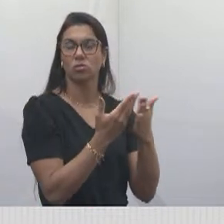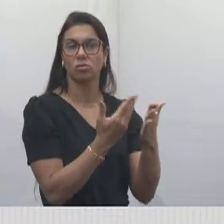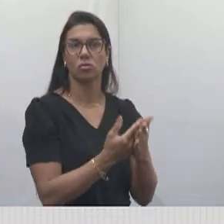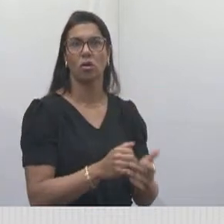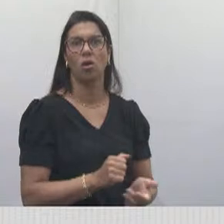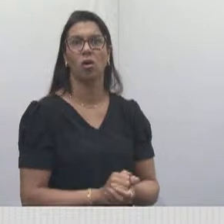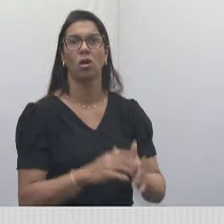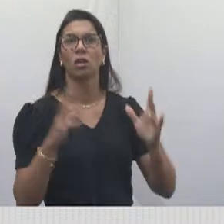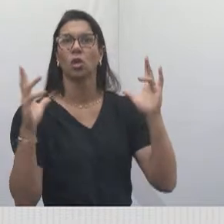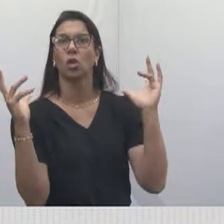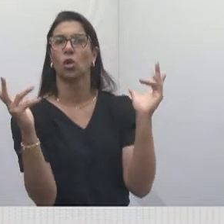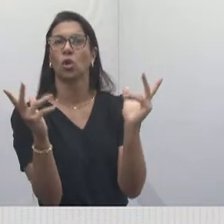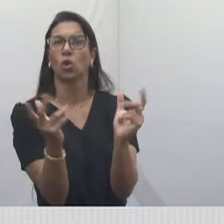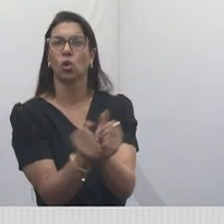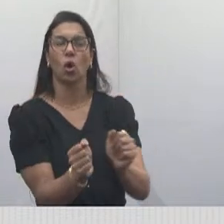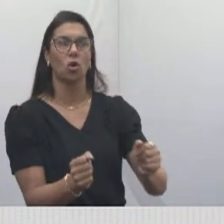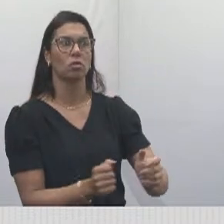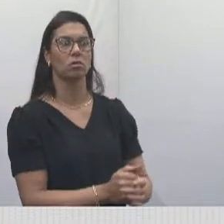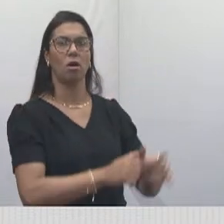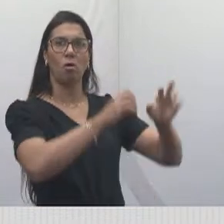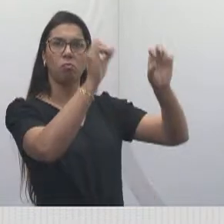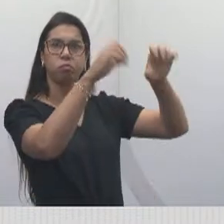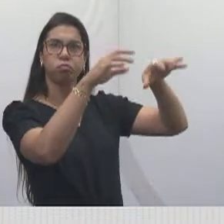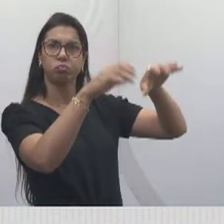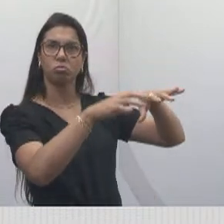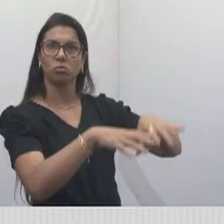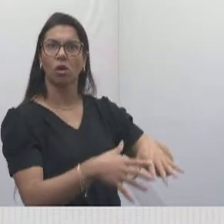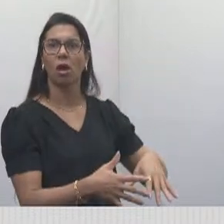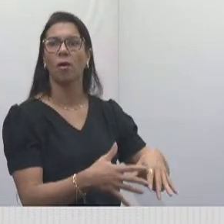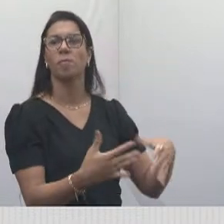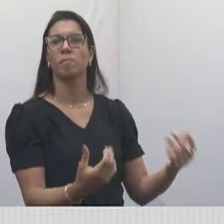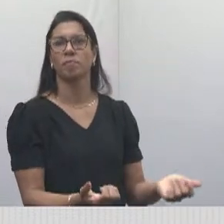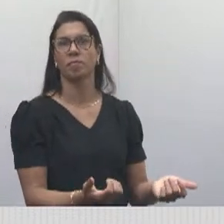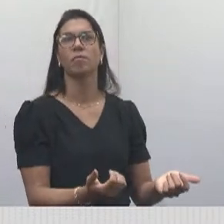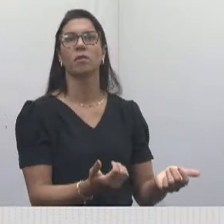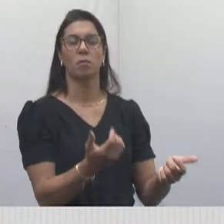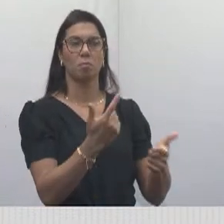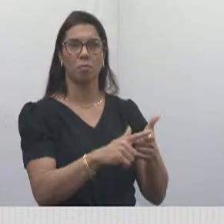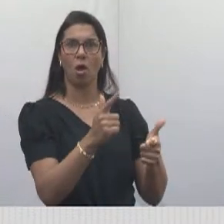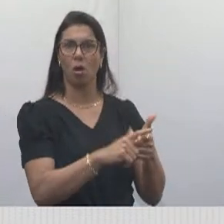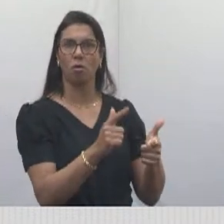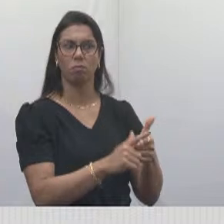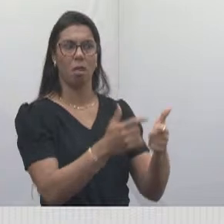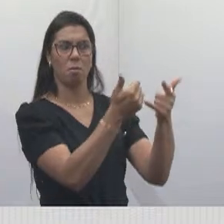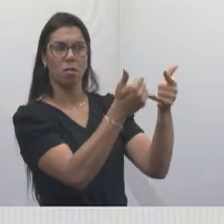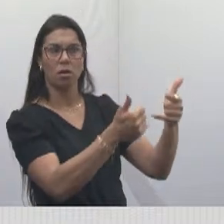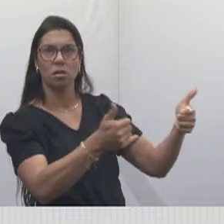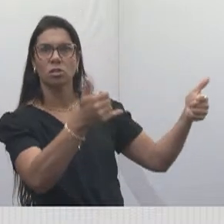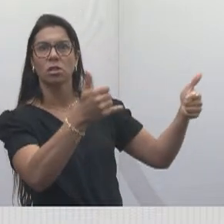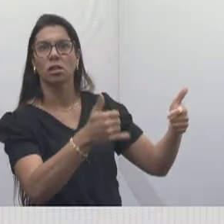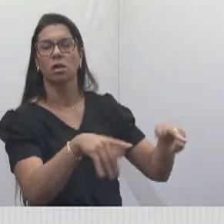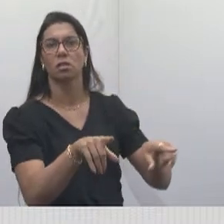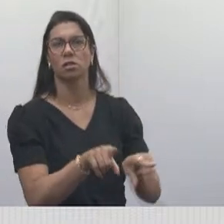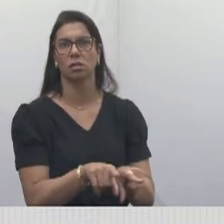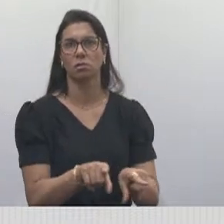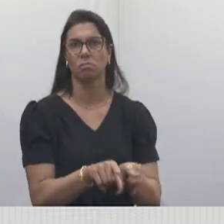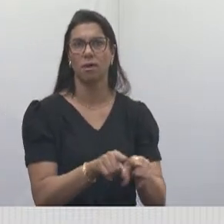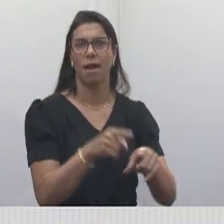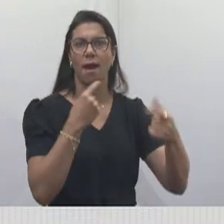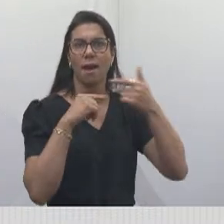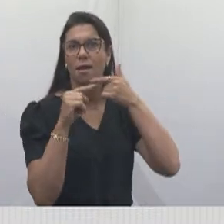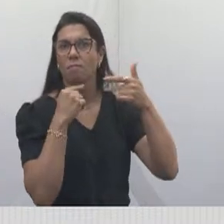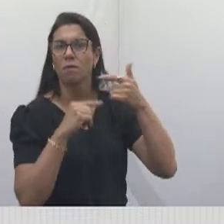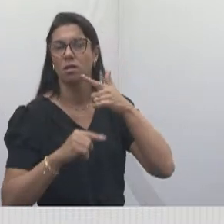tinha um dia que não tivesse uma escola com risco de curto-circuito. Não tinha um dia que não tivesse reclamações